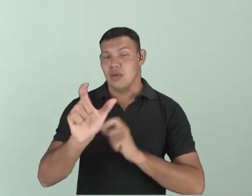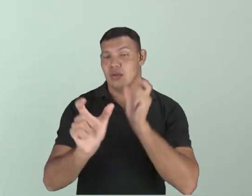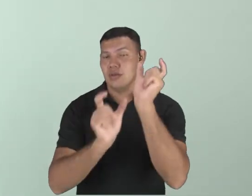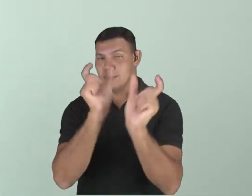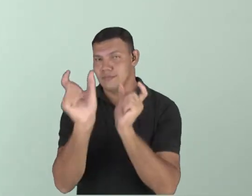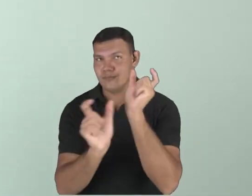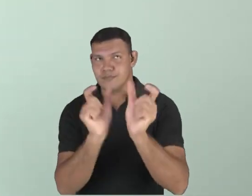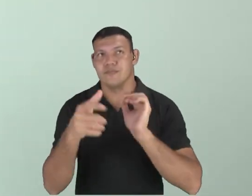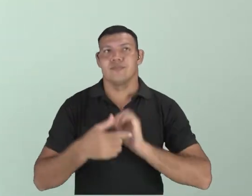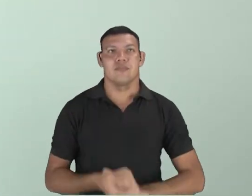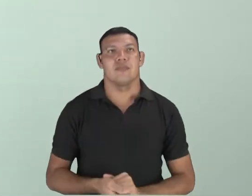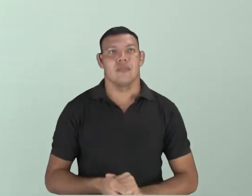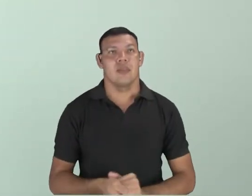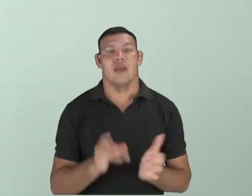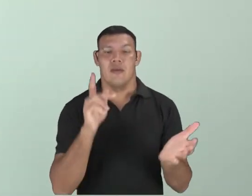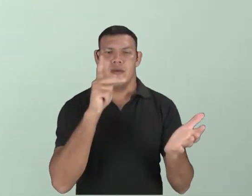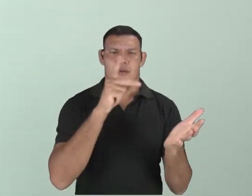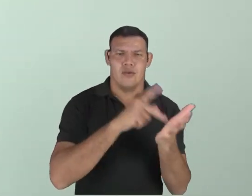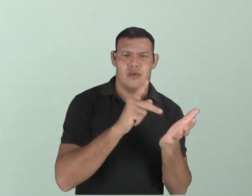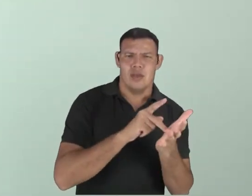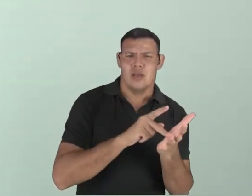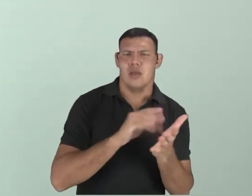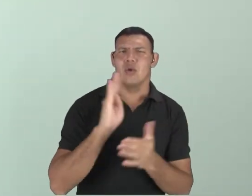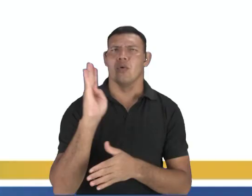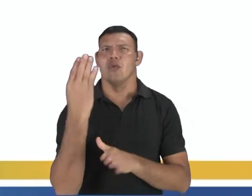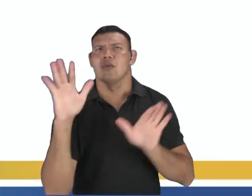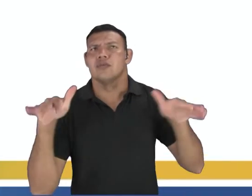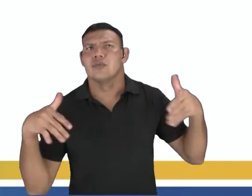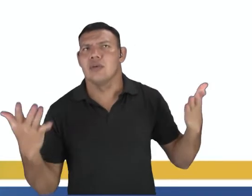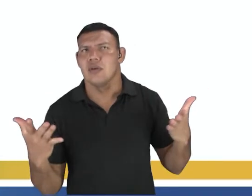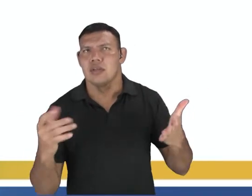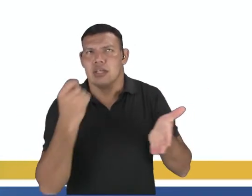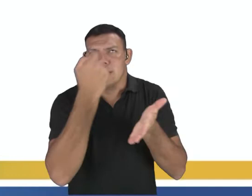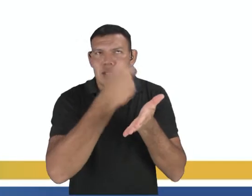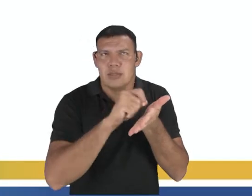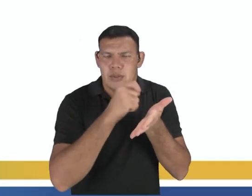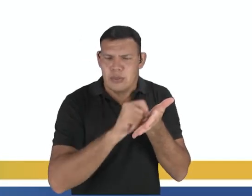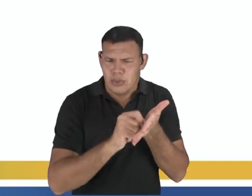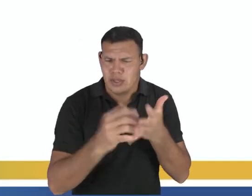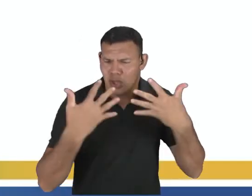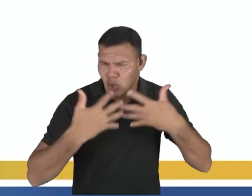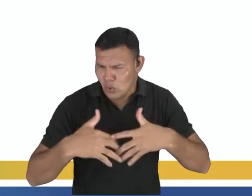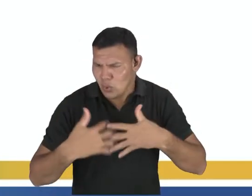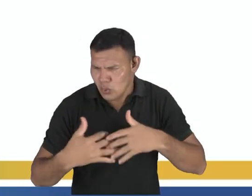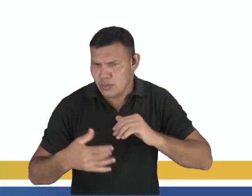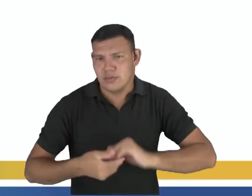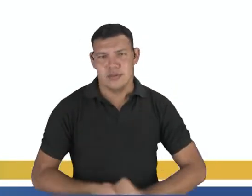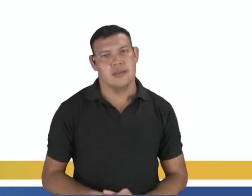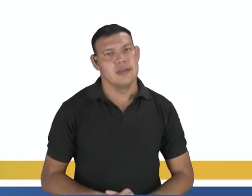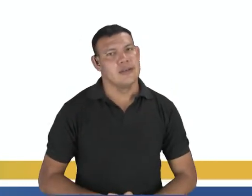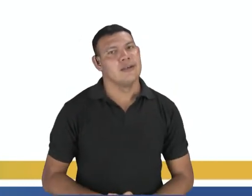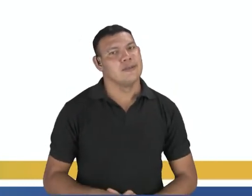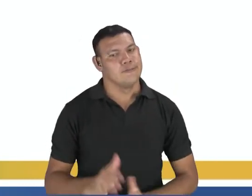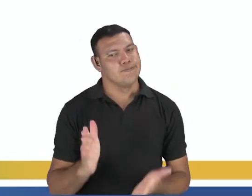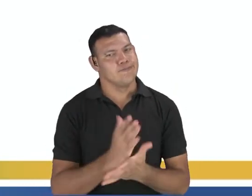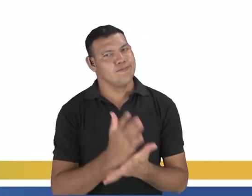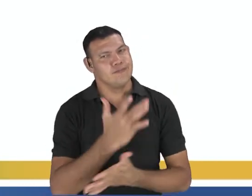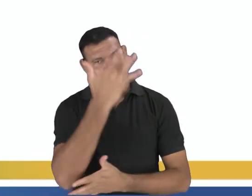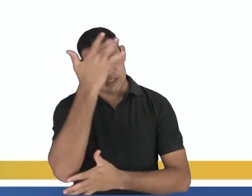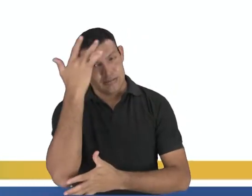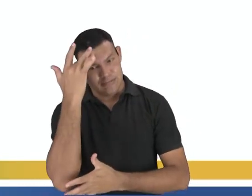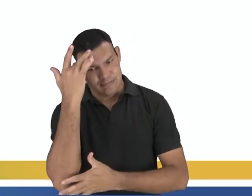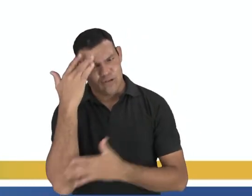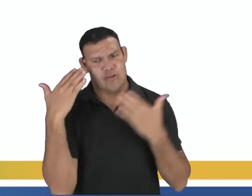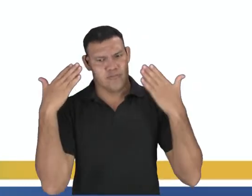Verdade ou mito? A escrita é mais complexa? O que vocês acham? Como eu já disse aqui, muitas pessoas gostam de sempre